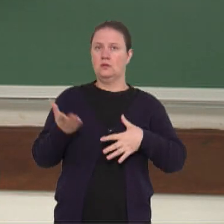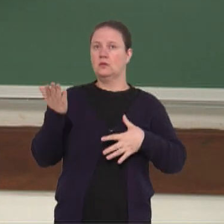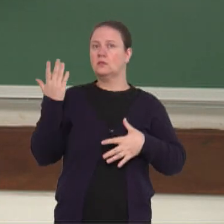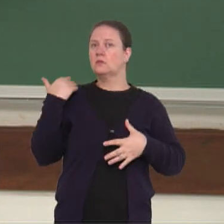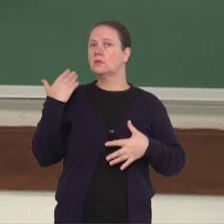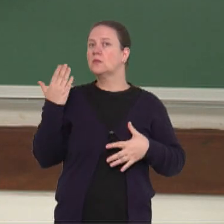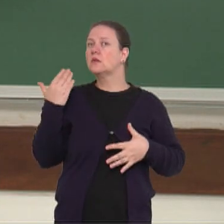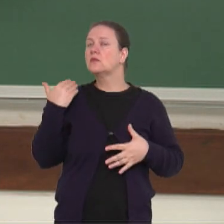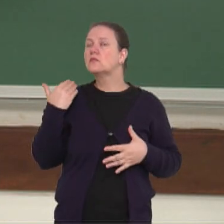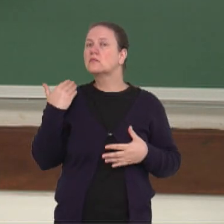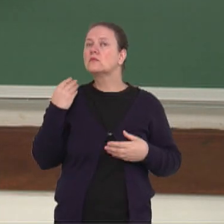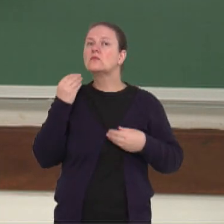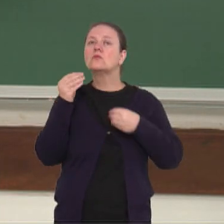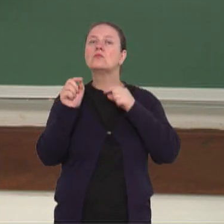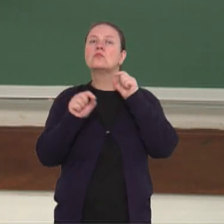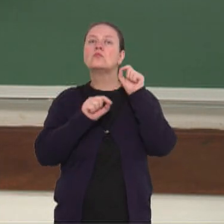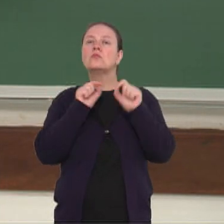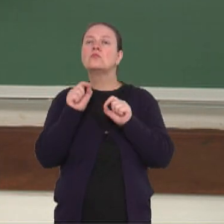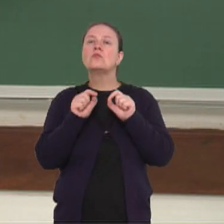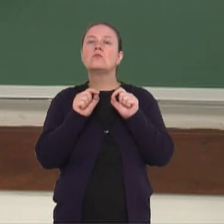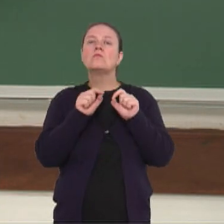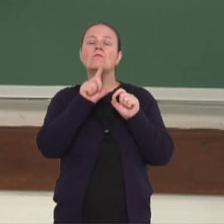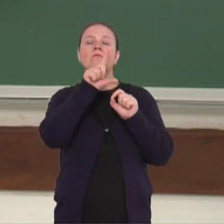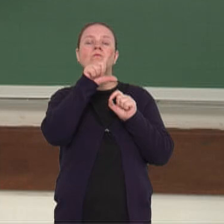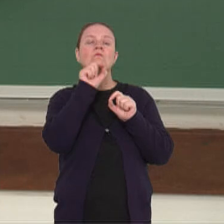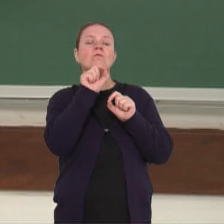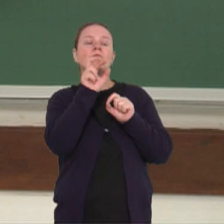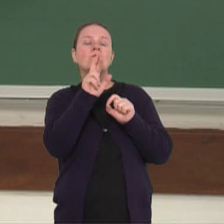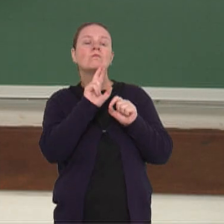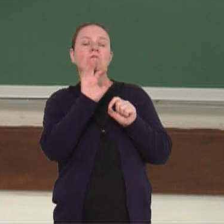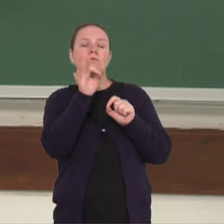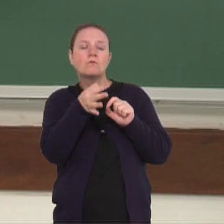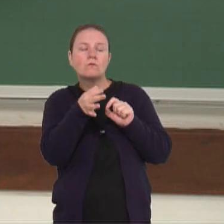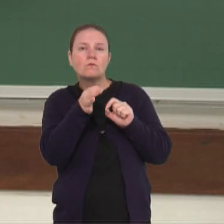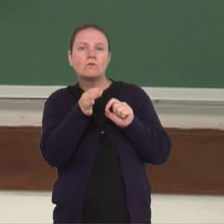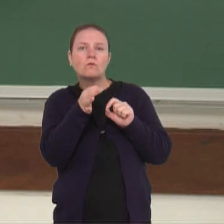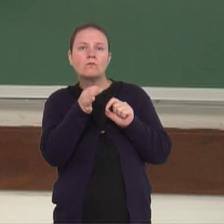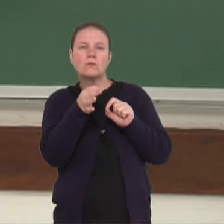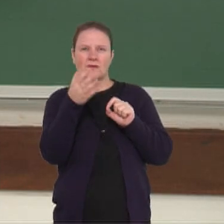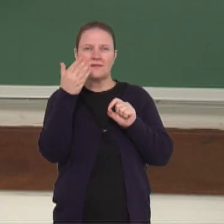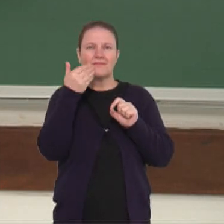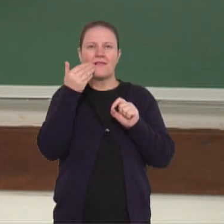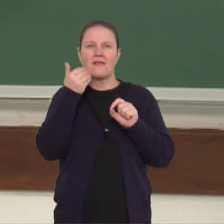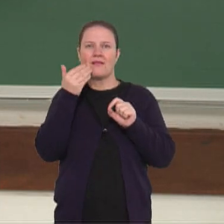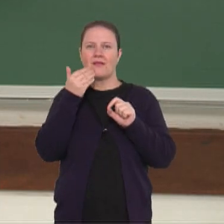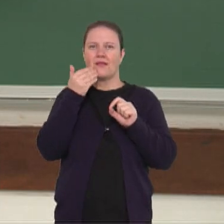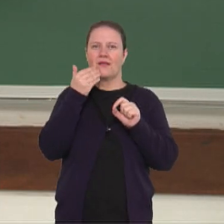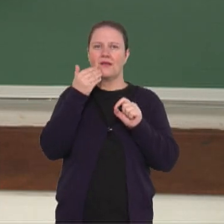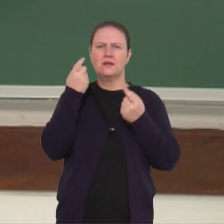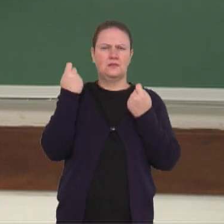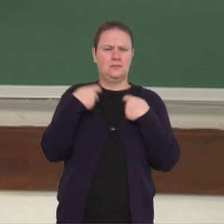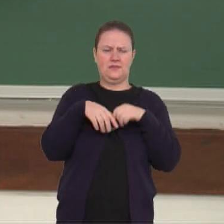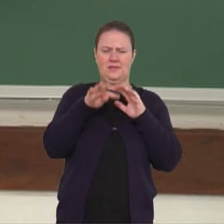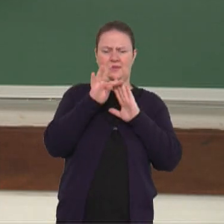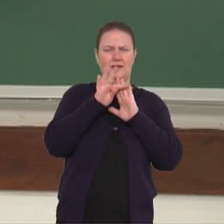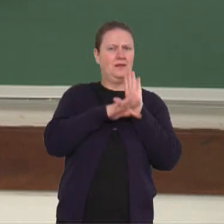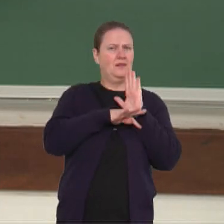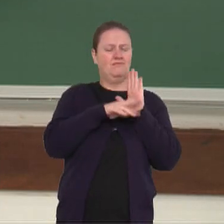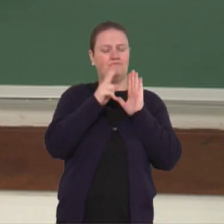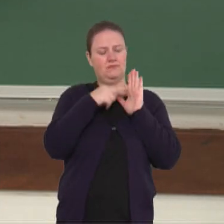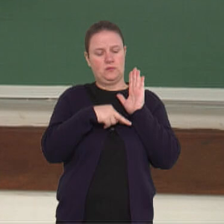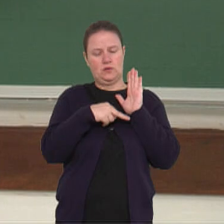passado, quais dessas alternativas que estão no passado? Daí fica fácil para vocês responderem. Não precisa nem ler o texto lá,